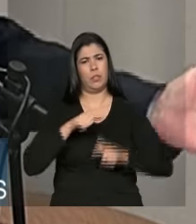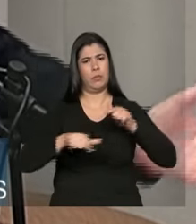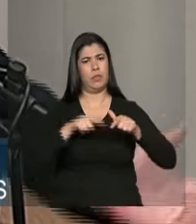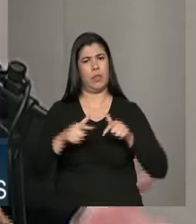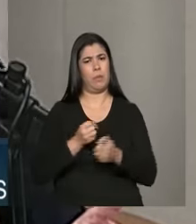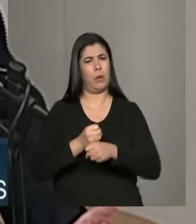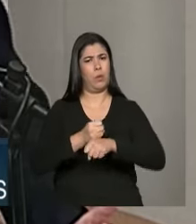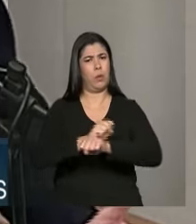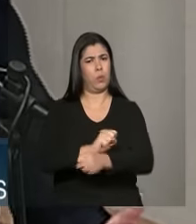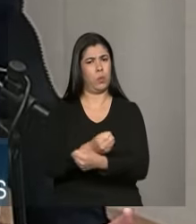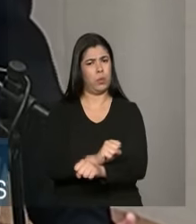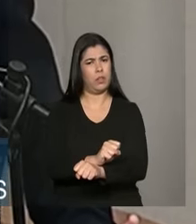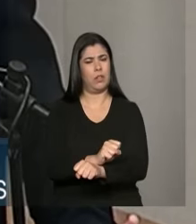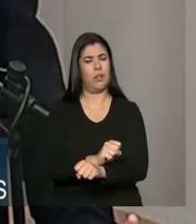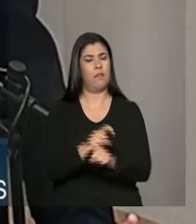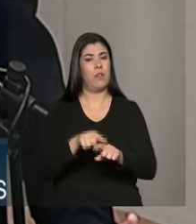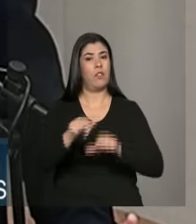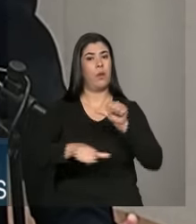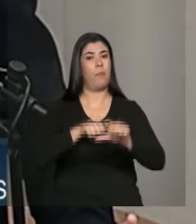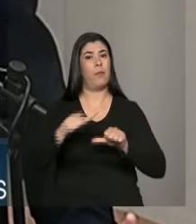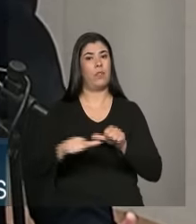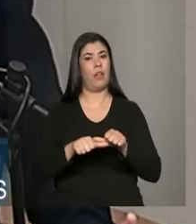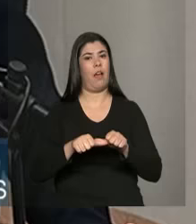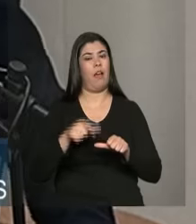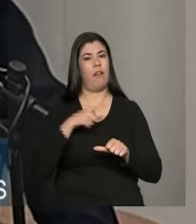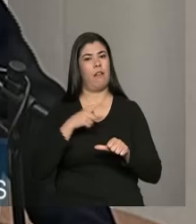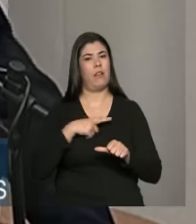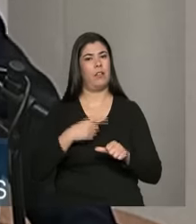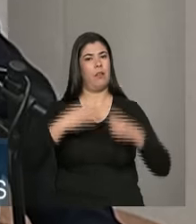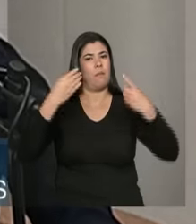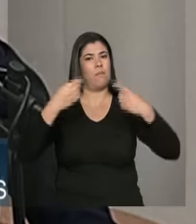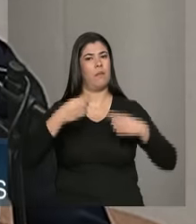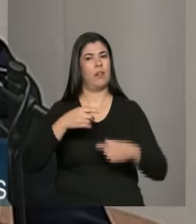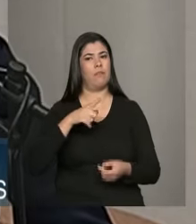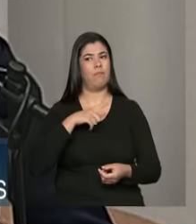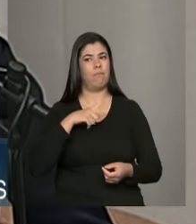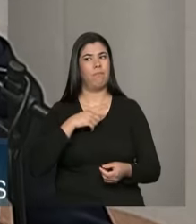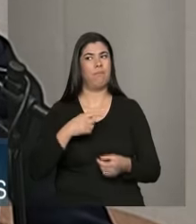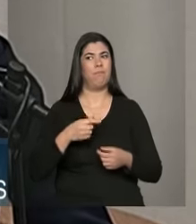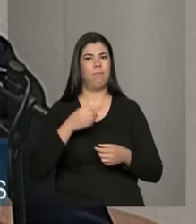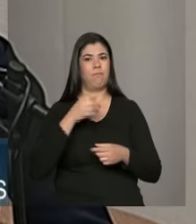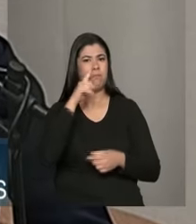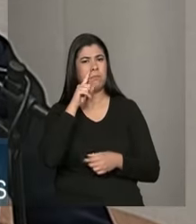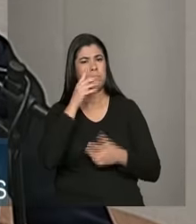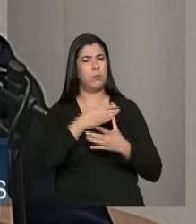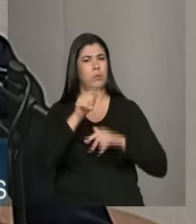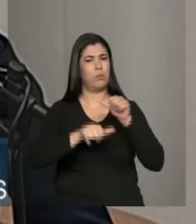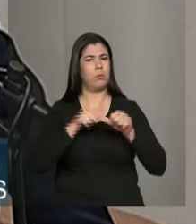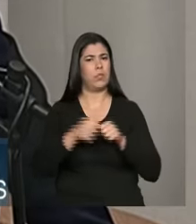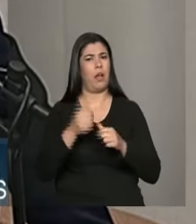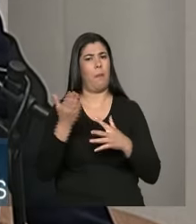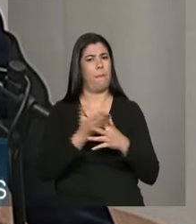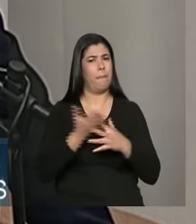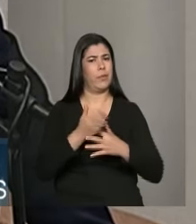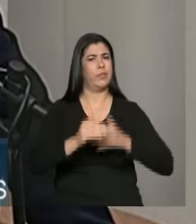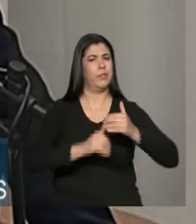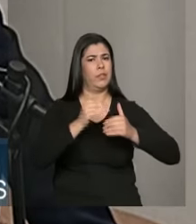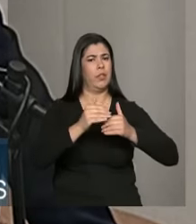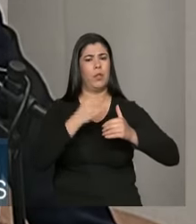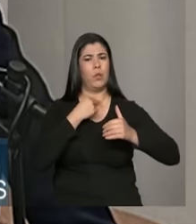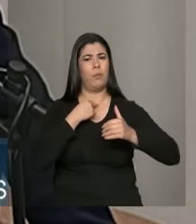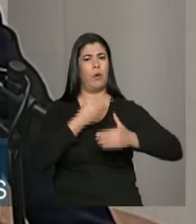infração à legislação trabalhista né então nós temos que estar atentos a isso e não impedir retrocessos dessa